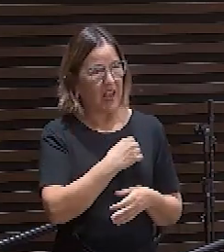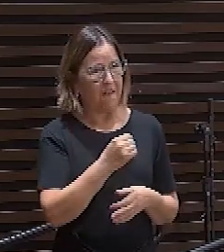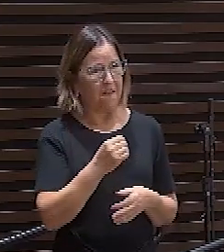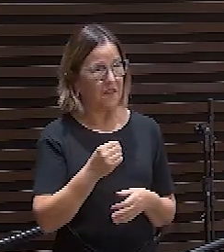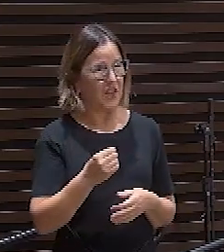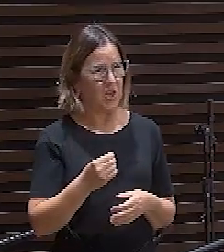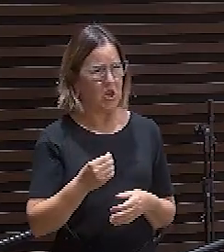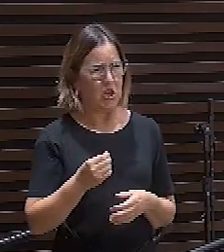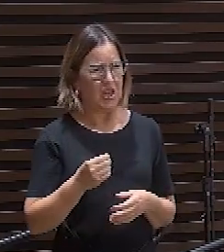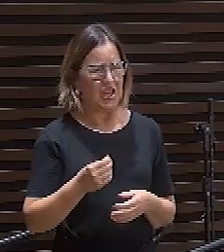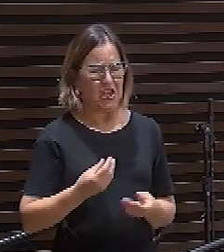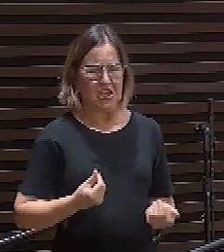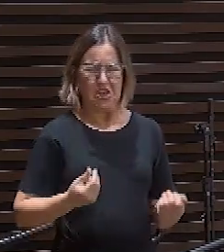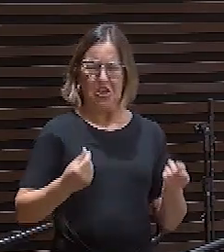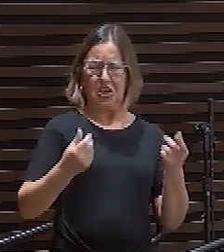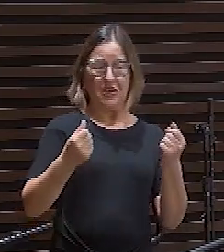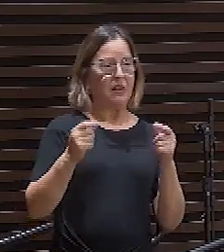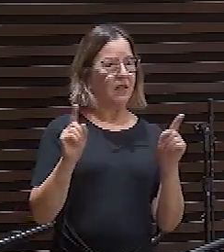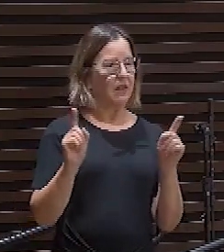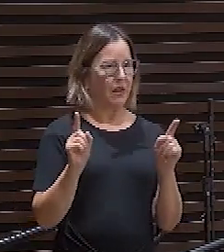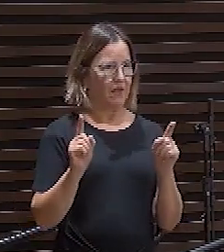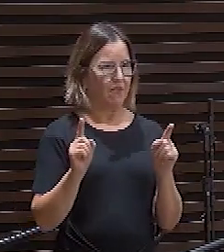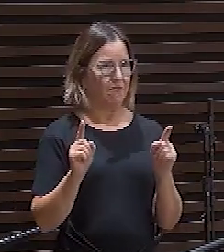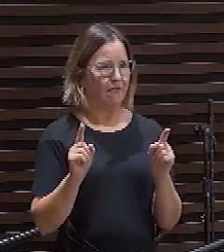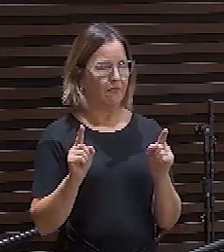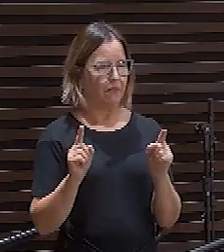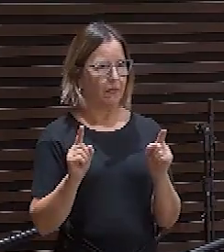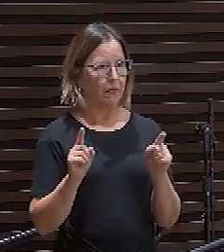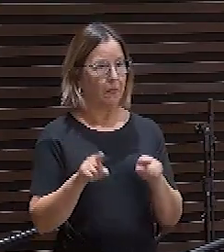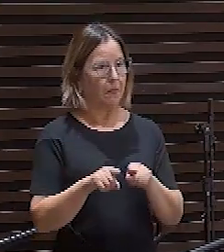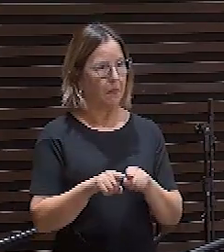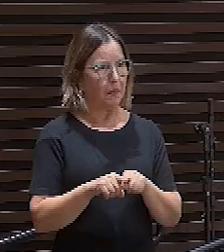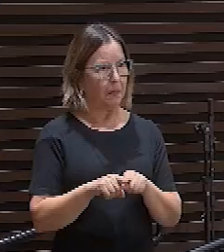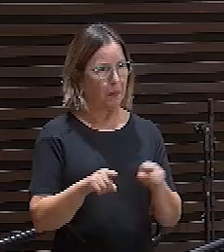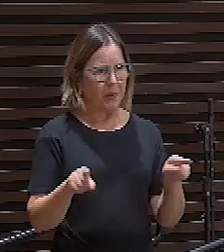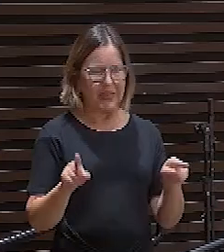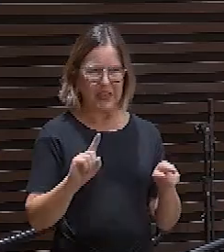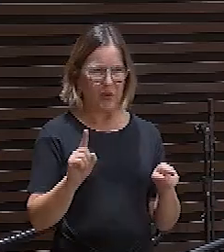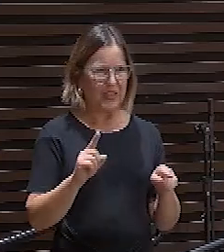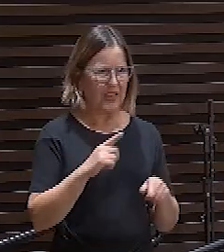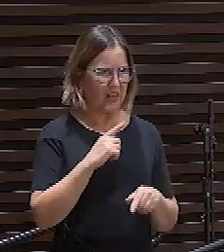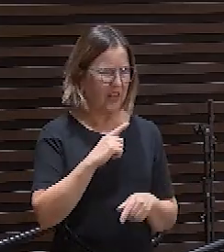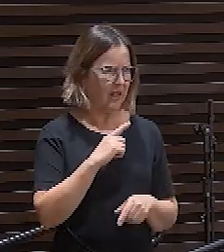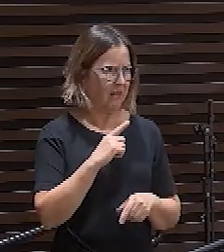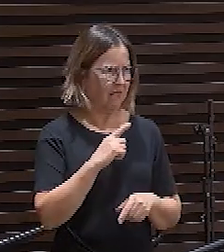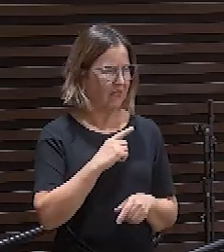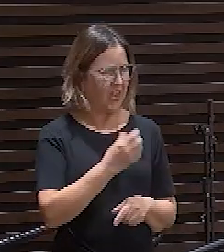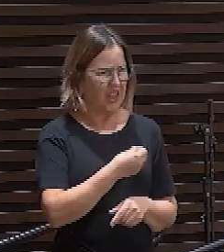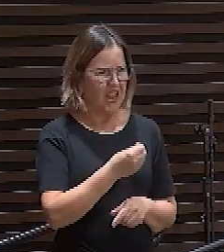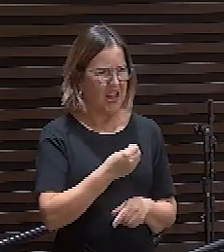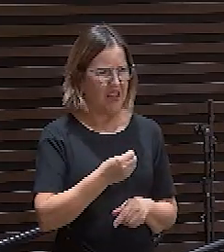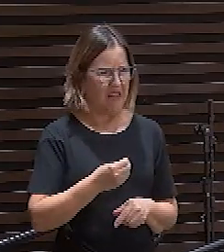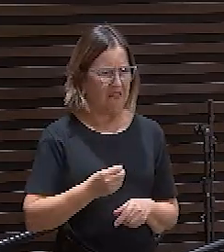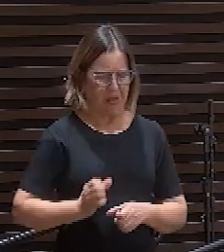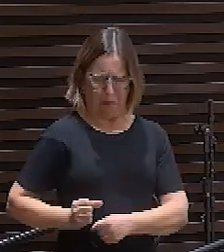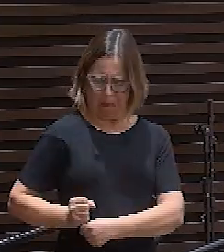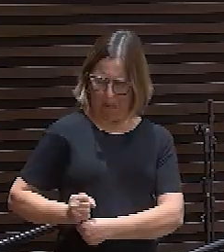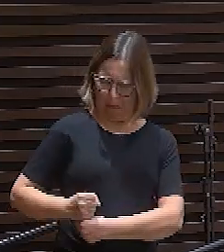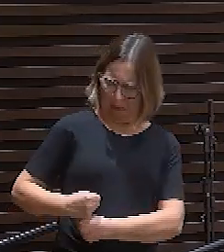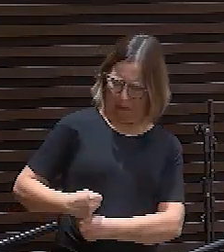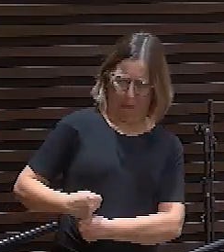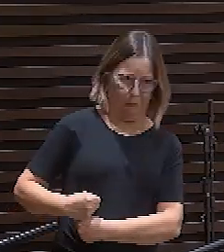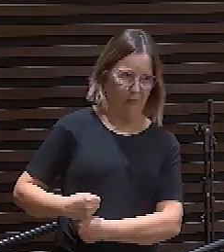Mas não se preocupe em viver uma vida de avareza, de economia extrema e até de necessidade para